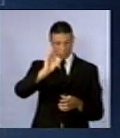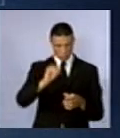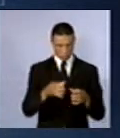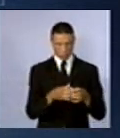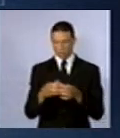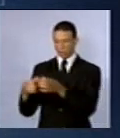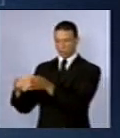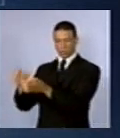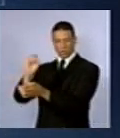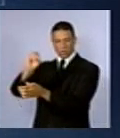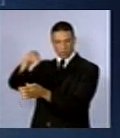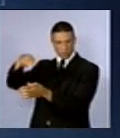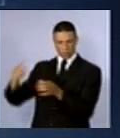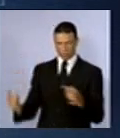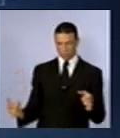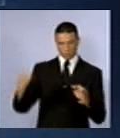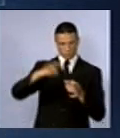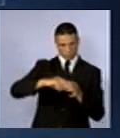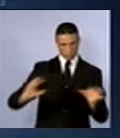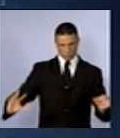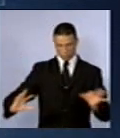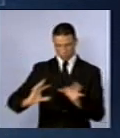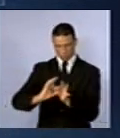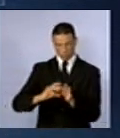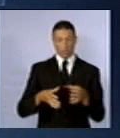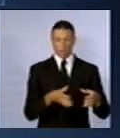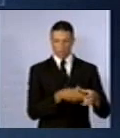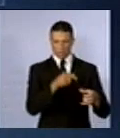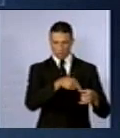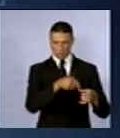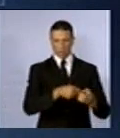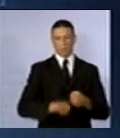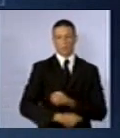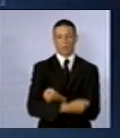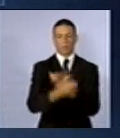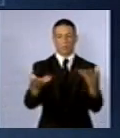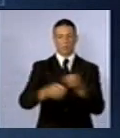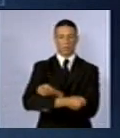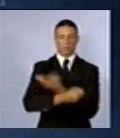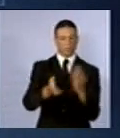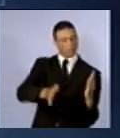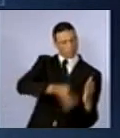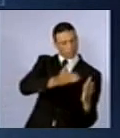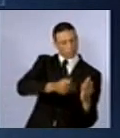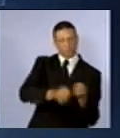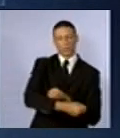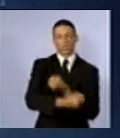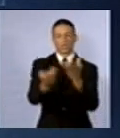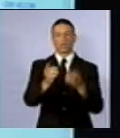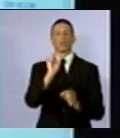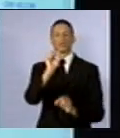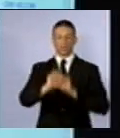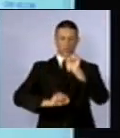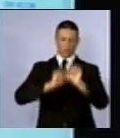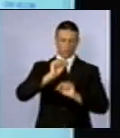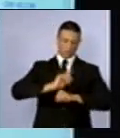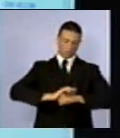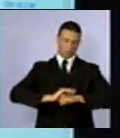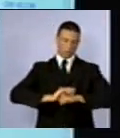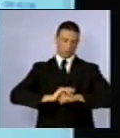Saúde, ela publica periodicamente os casos de doenças.